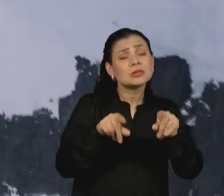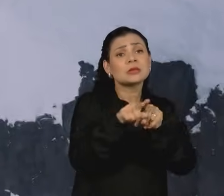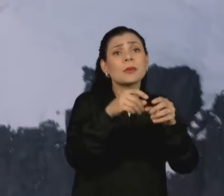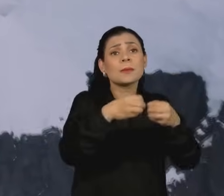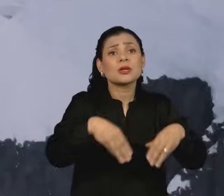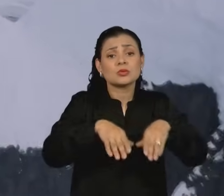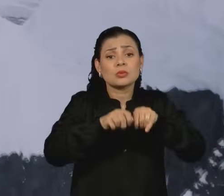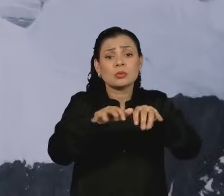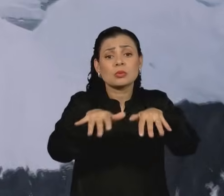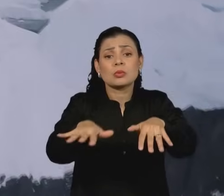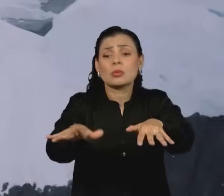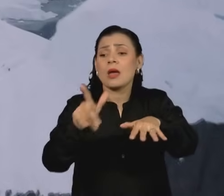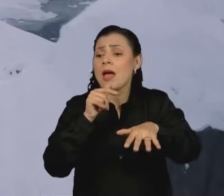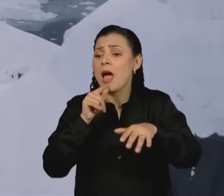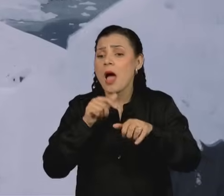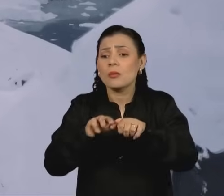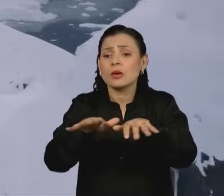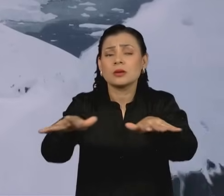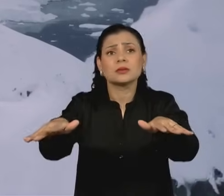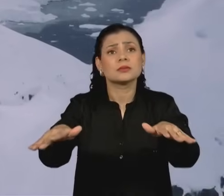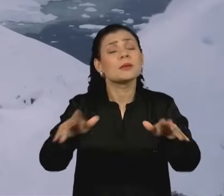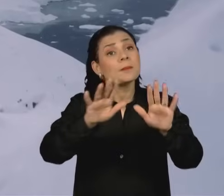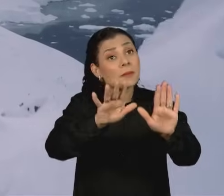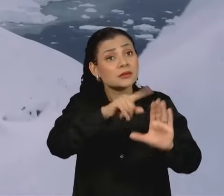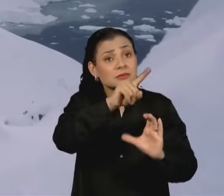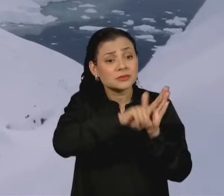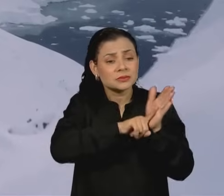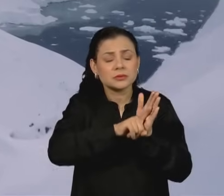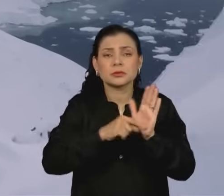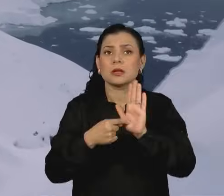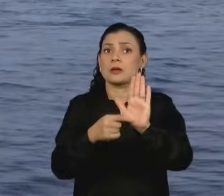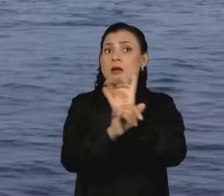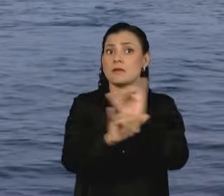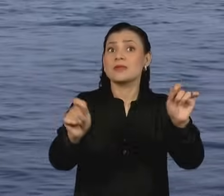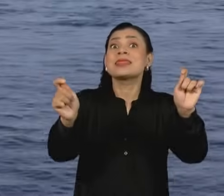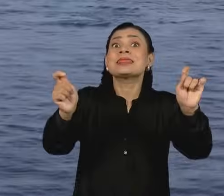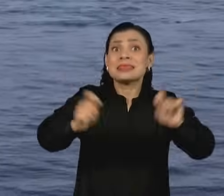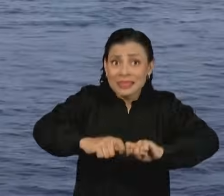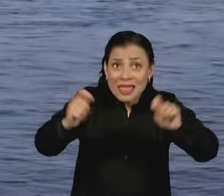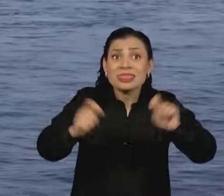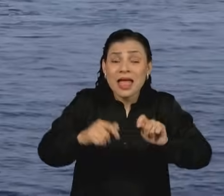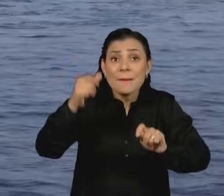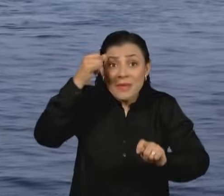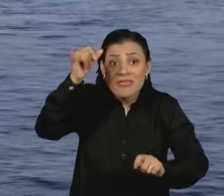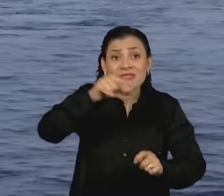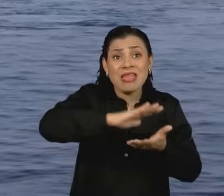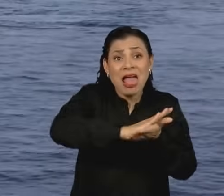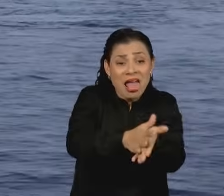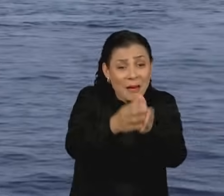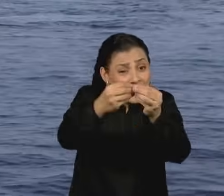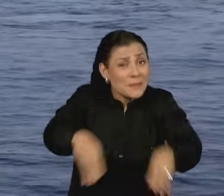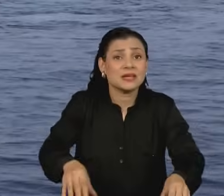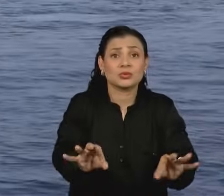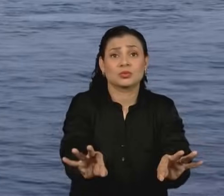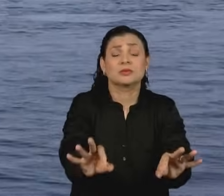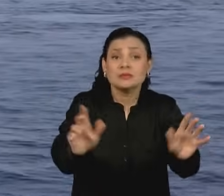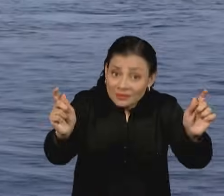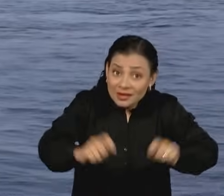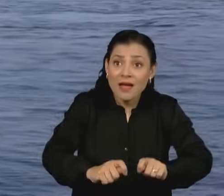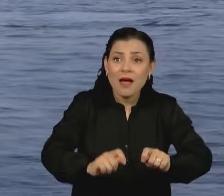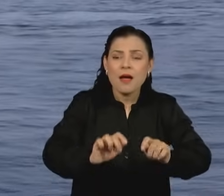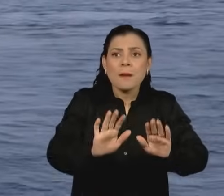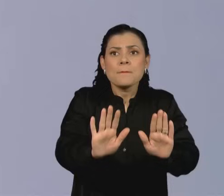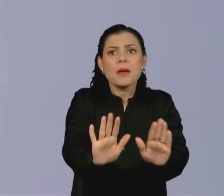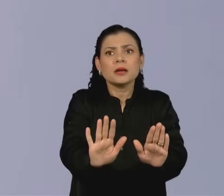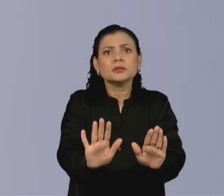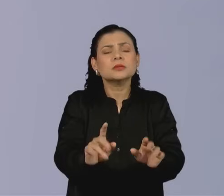regiões. Mas os cientistas afirmam que ainda é possível evitar os graves efeitos. Até